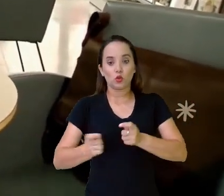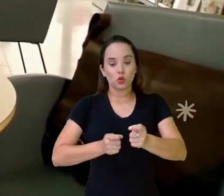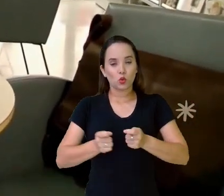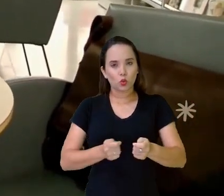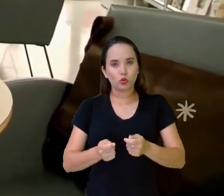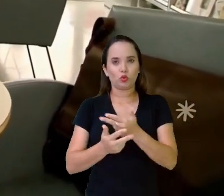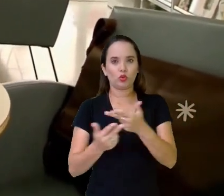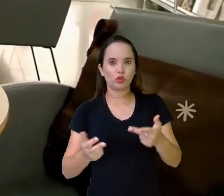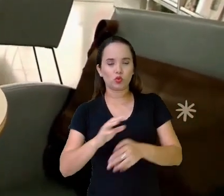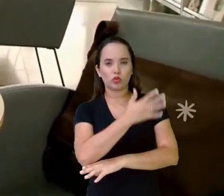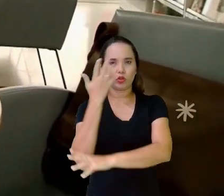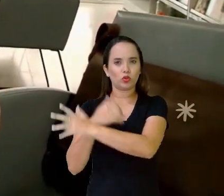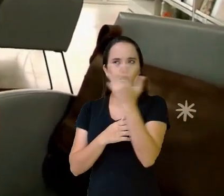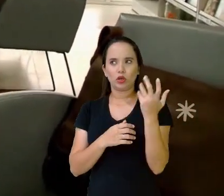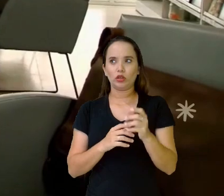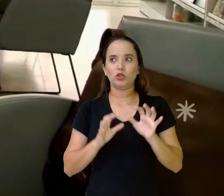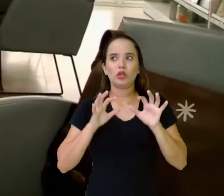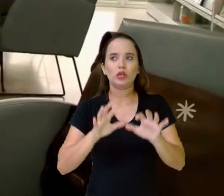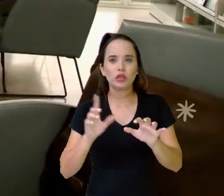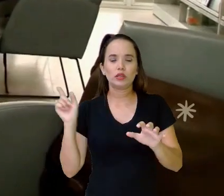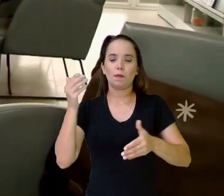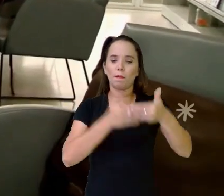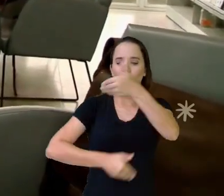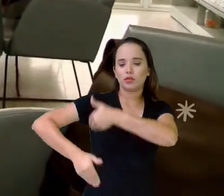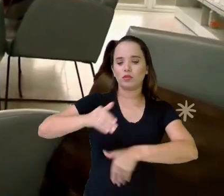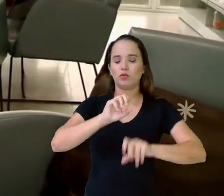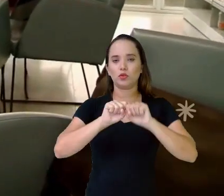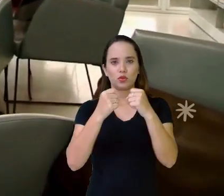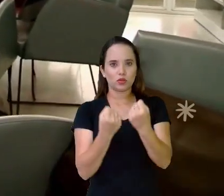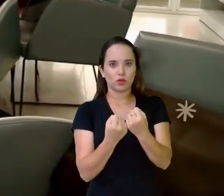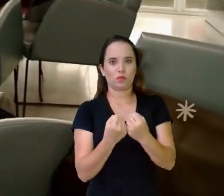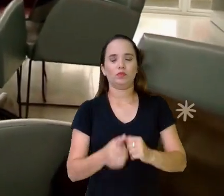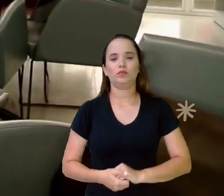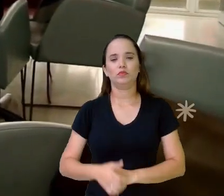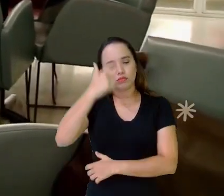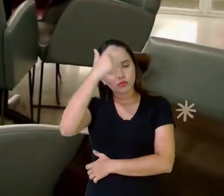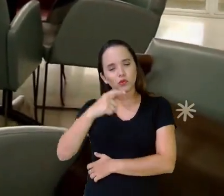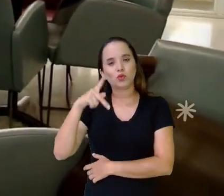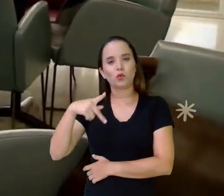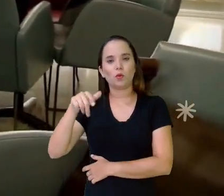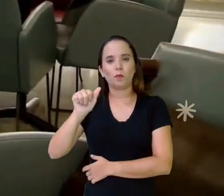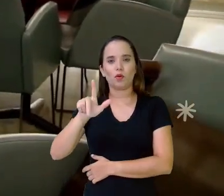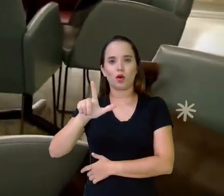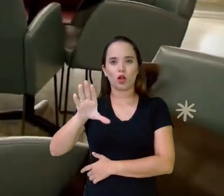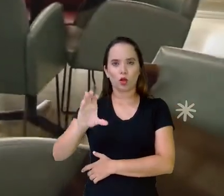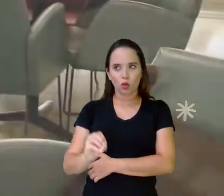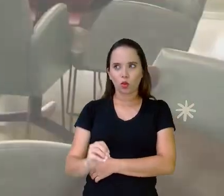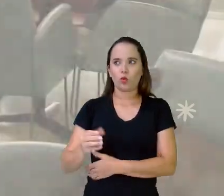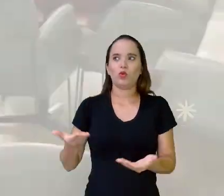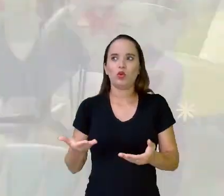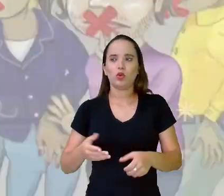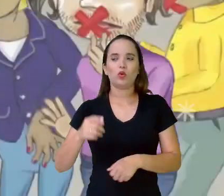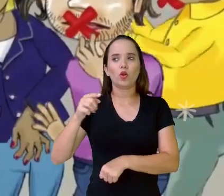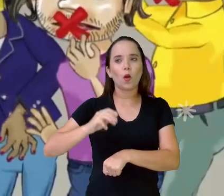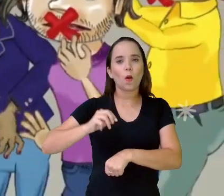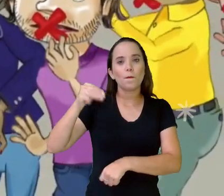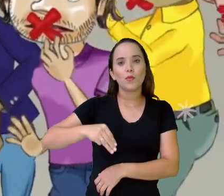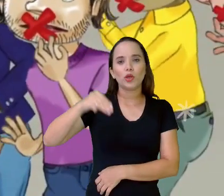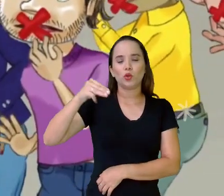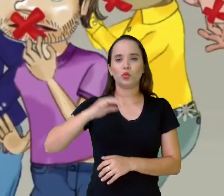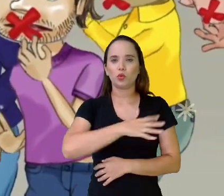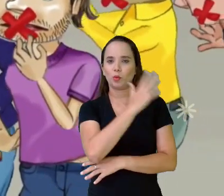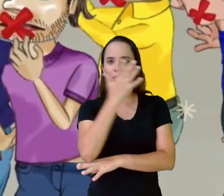públicos. Isso é participação social. Eu sou Paulo Oliveira e está no ar Minuto Ambiental. No